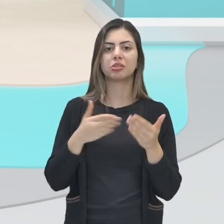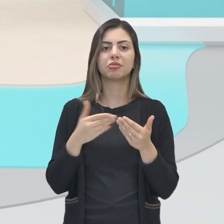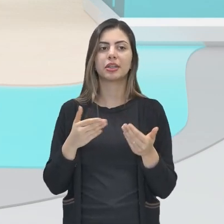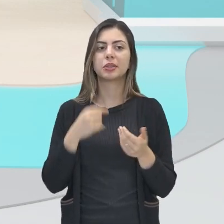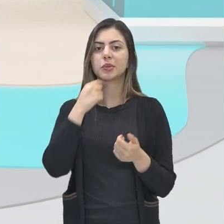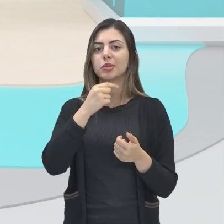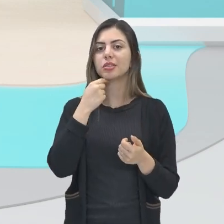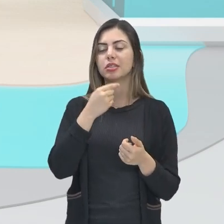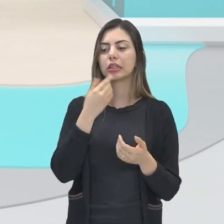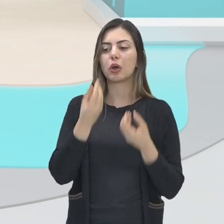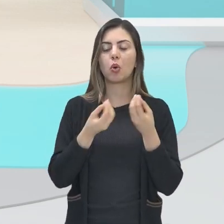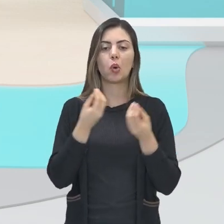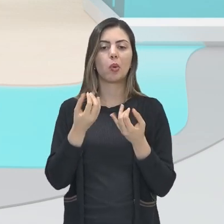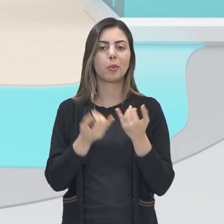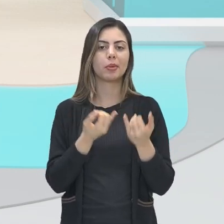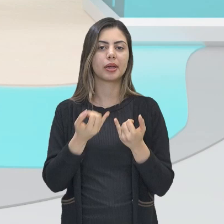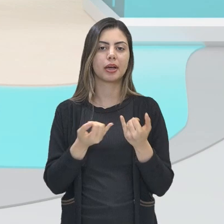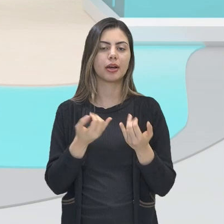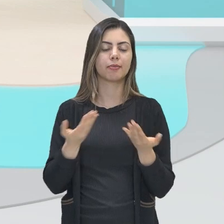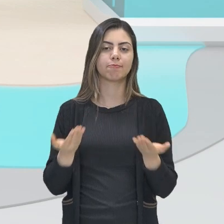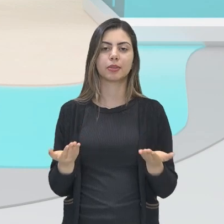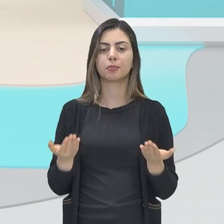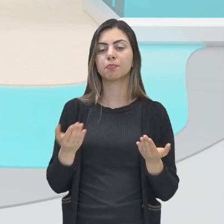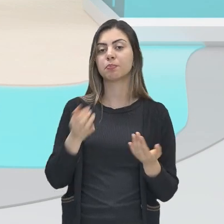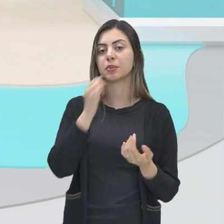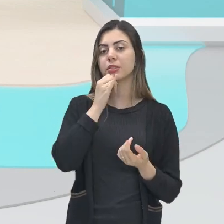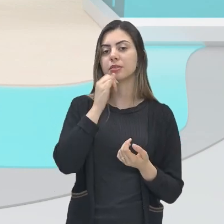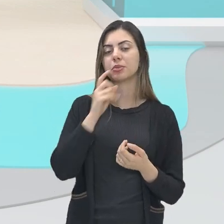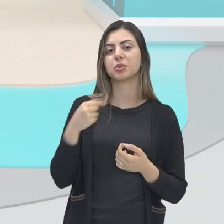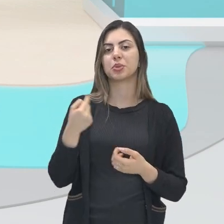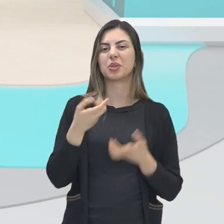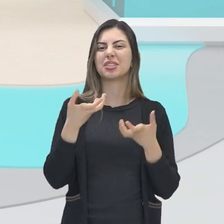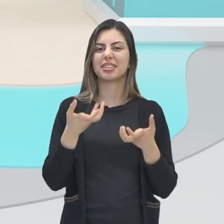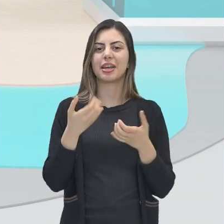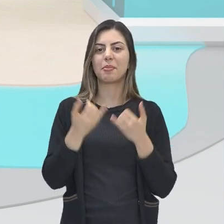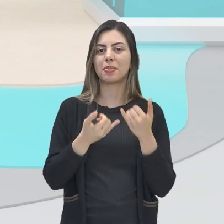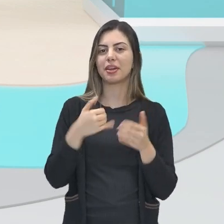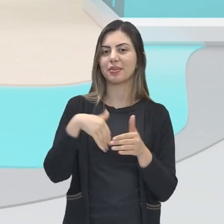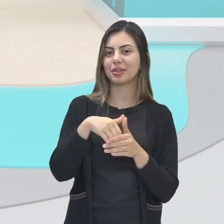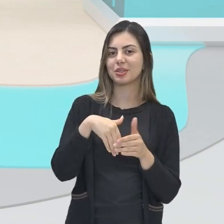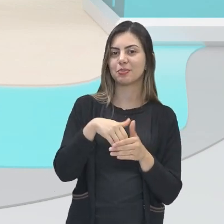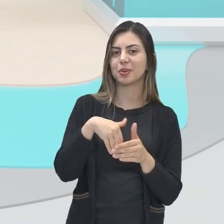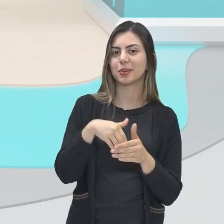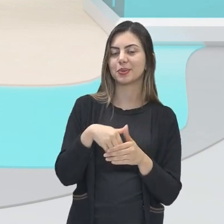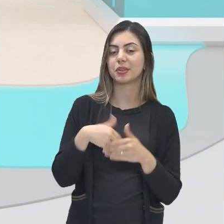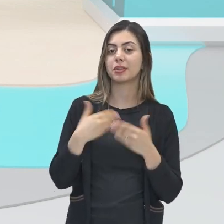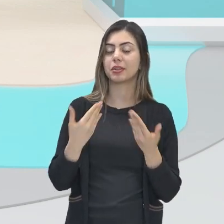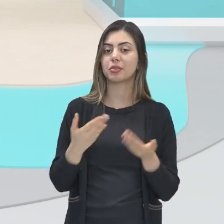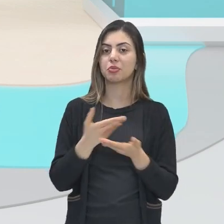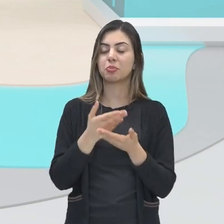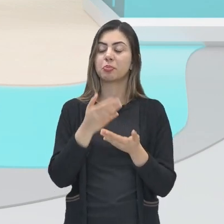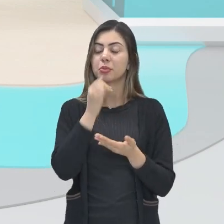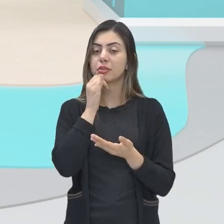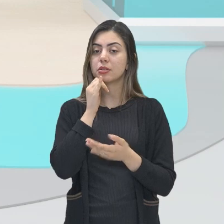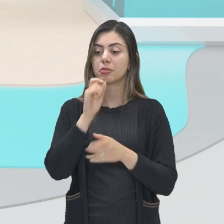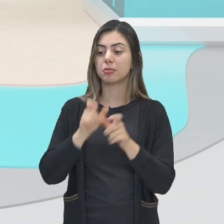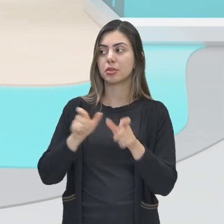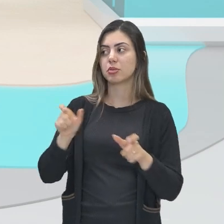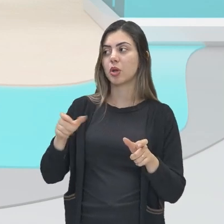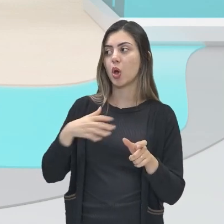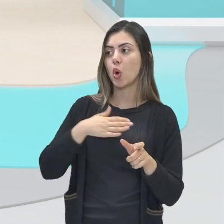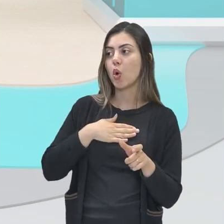como é que faz isso? É que nem quando a gente está querendo jogar futebol, né? O pessoal, quando gosta muito de futebol